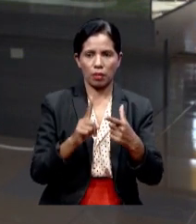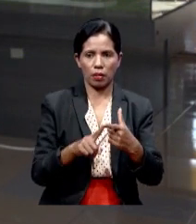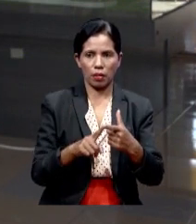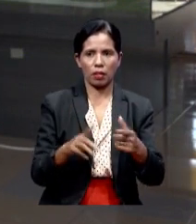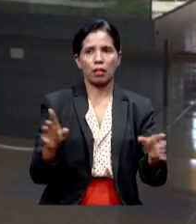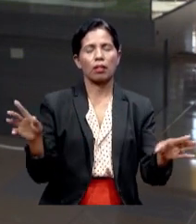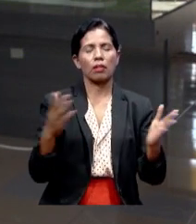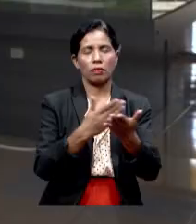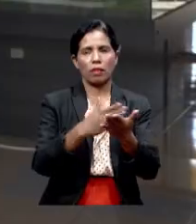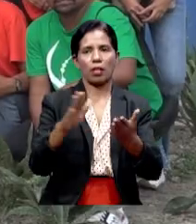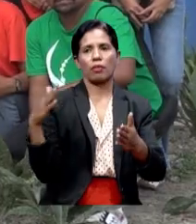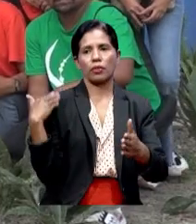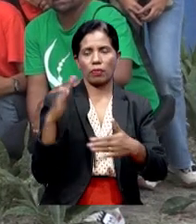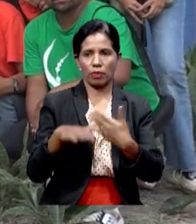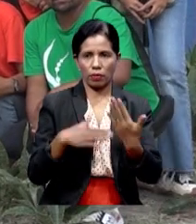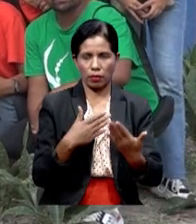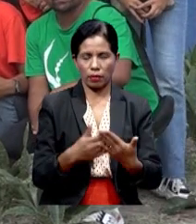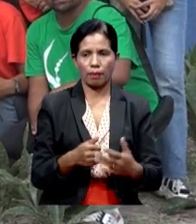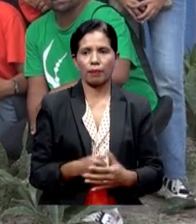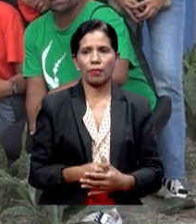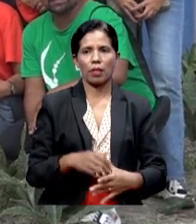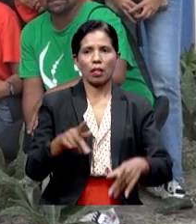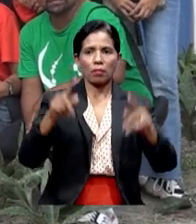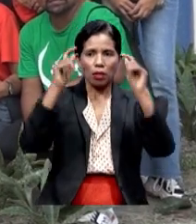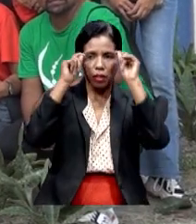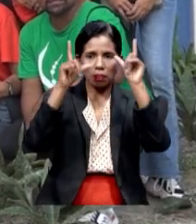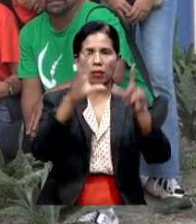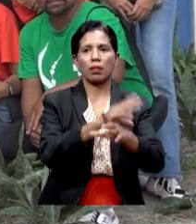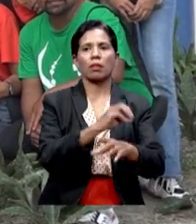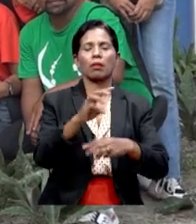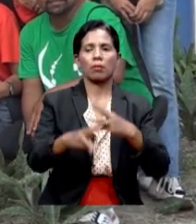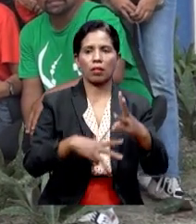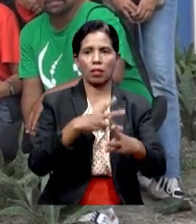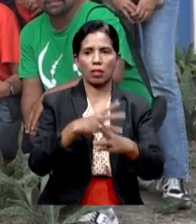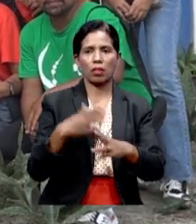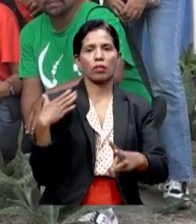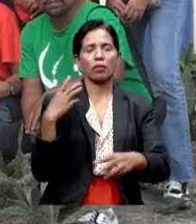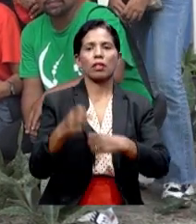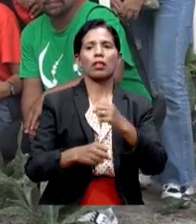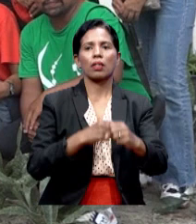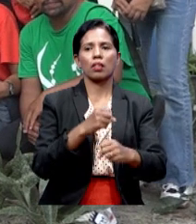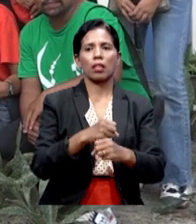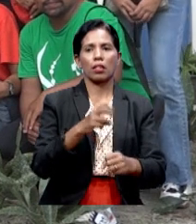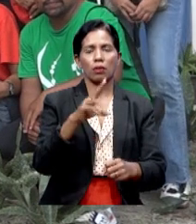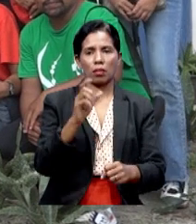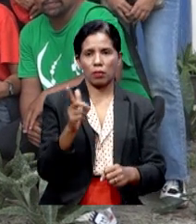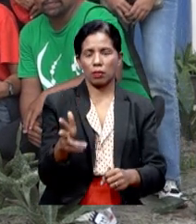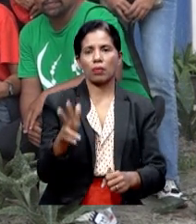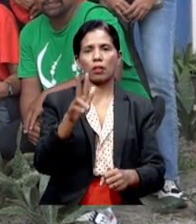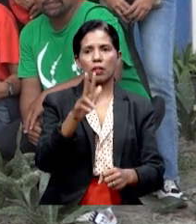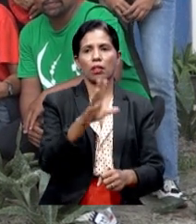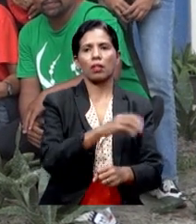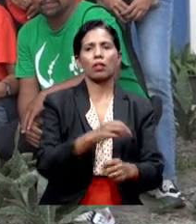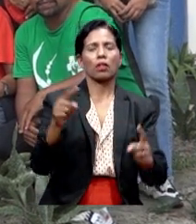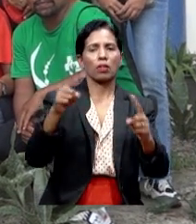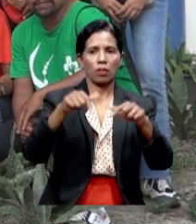no partilha ba foi sai sira Peregrino Timoroan ba Jornada Mundial Juventude tinan rihun rua Ruanulo Resintolo, tohike